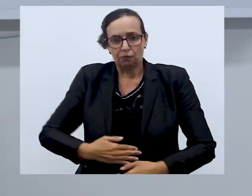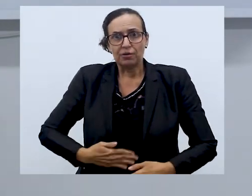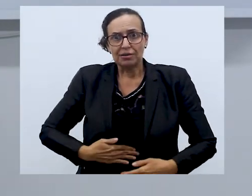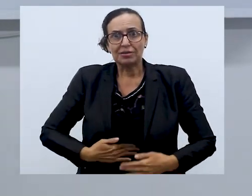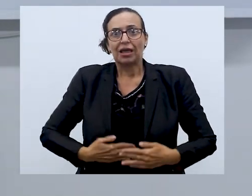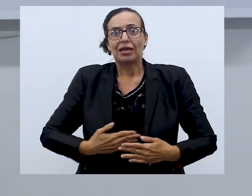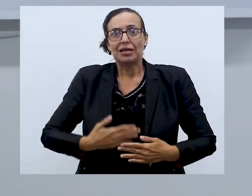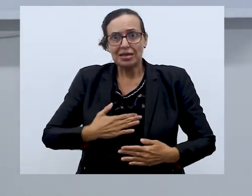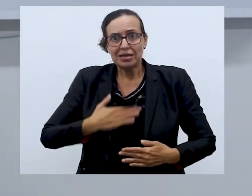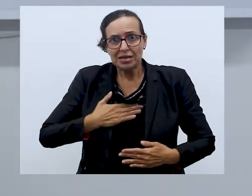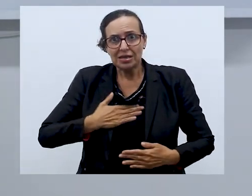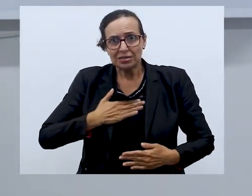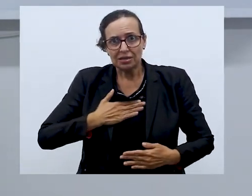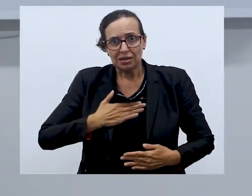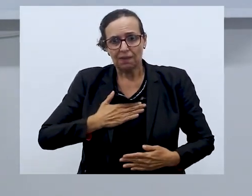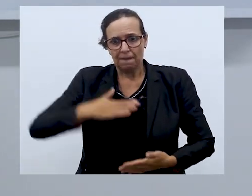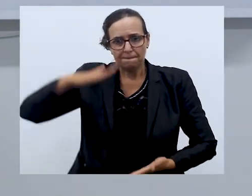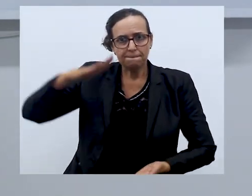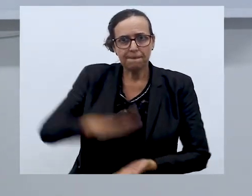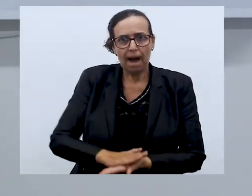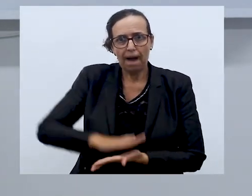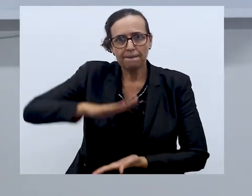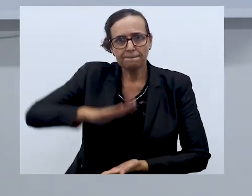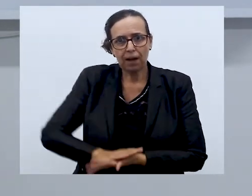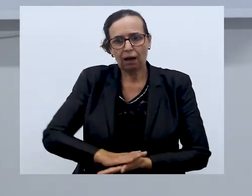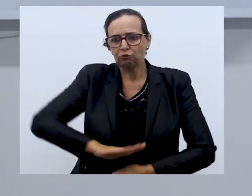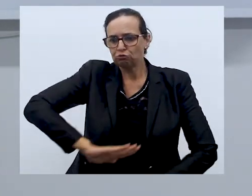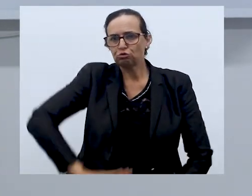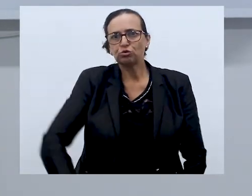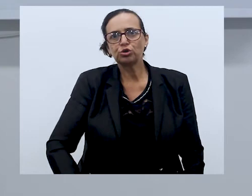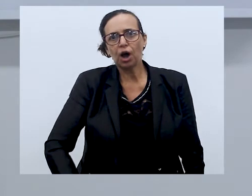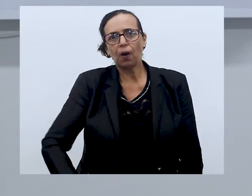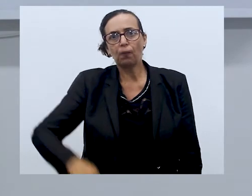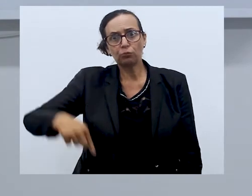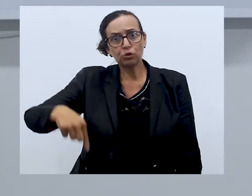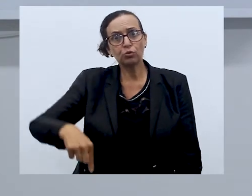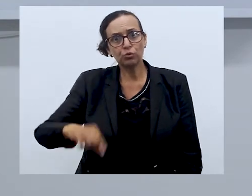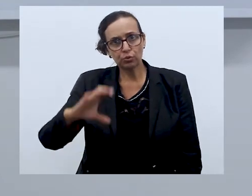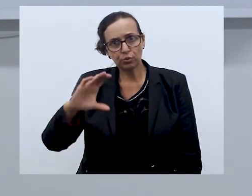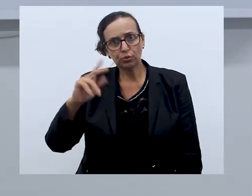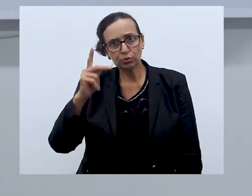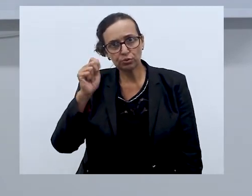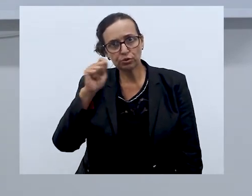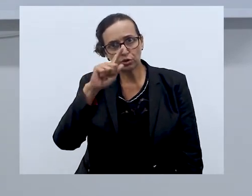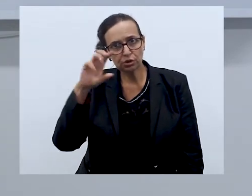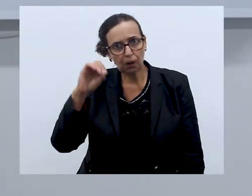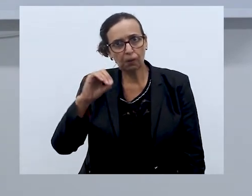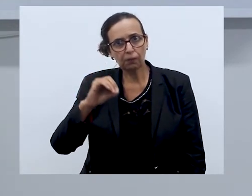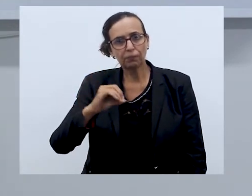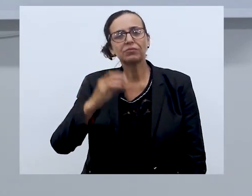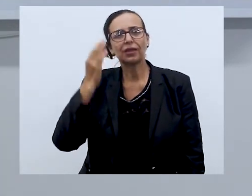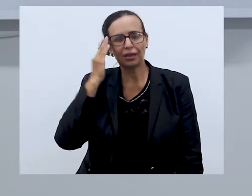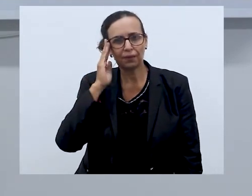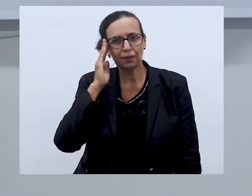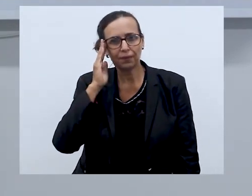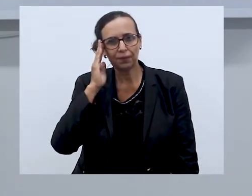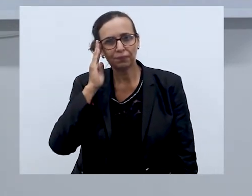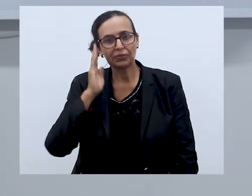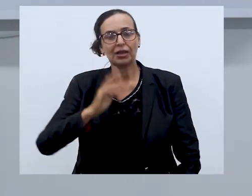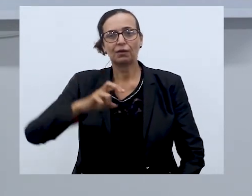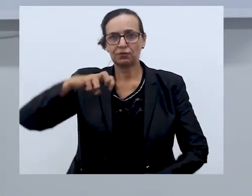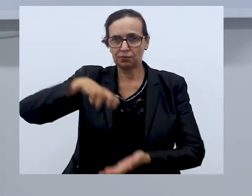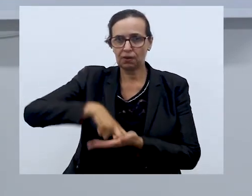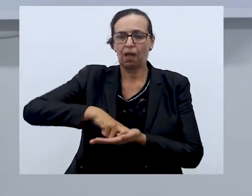frente, permitindo que o tórax bata no chão e esse impacto vai fazer com que o objeto seja expelido. Em caso de